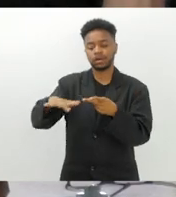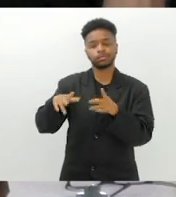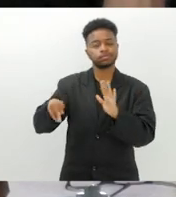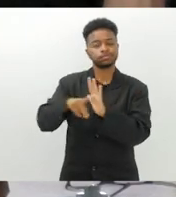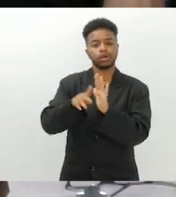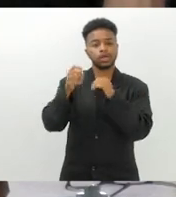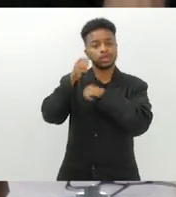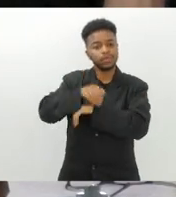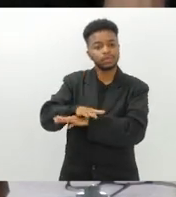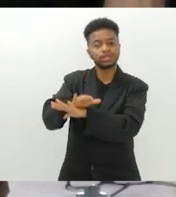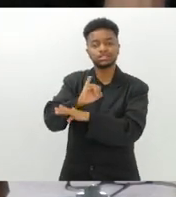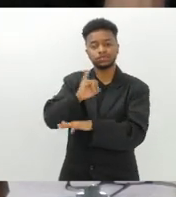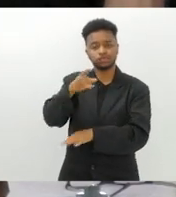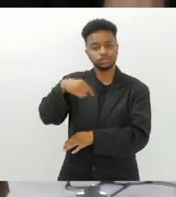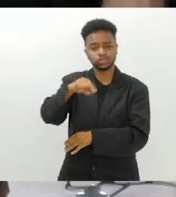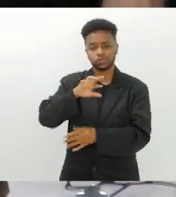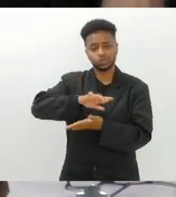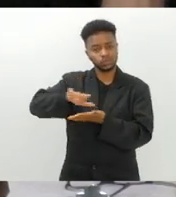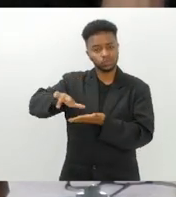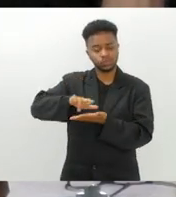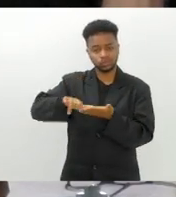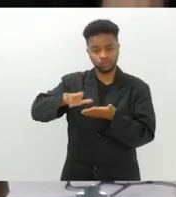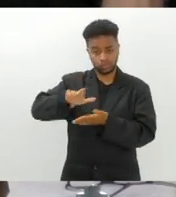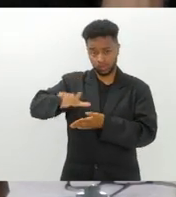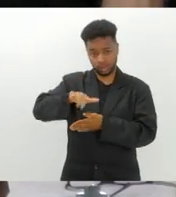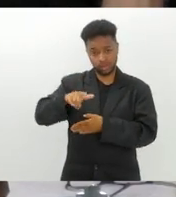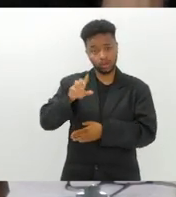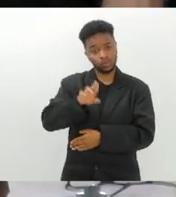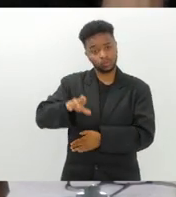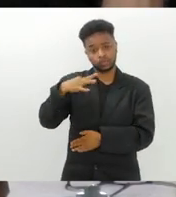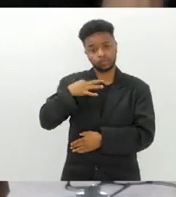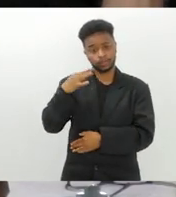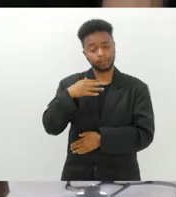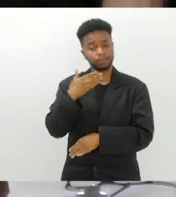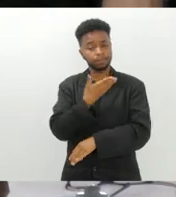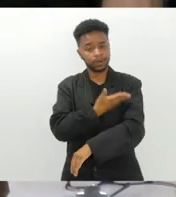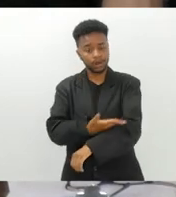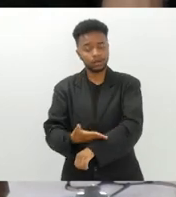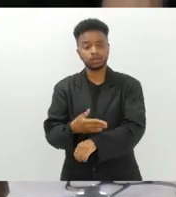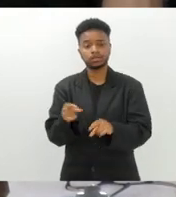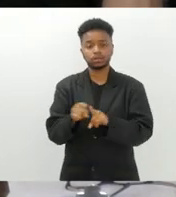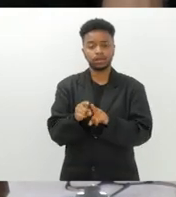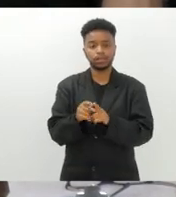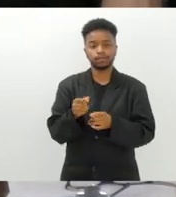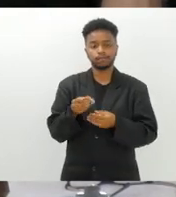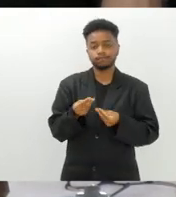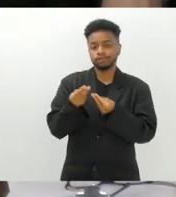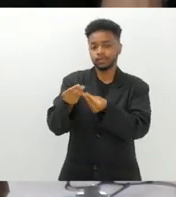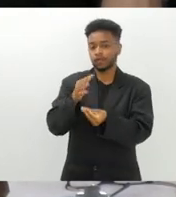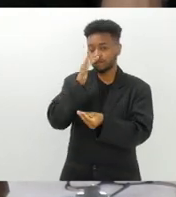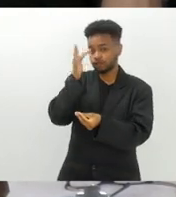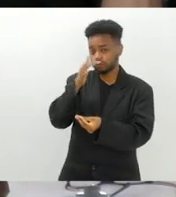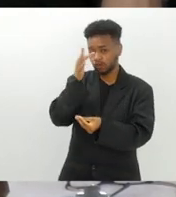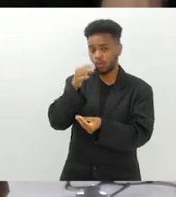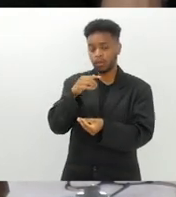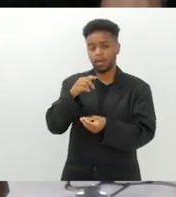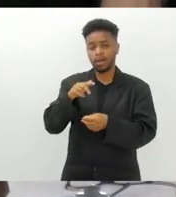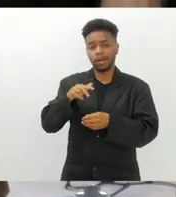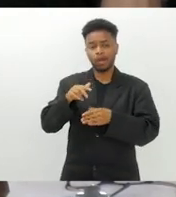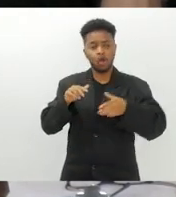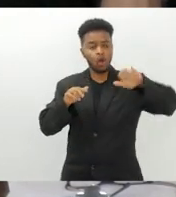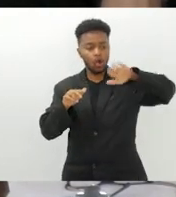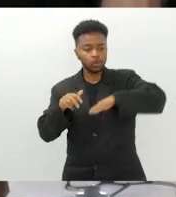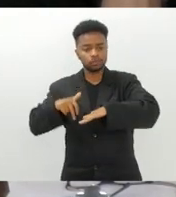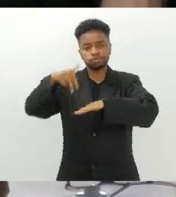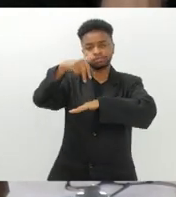seja de Iemanjá, você está vestido de branco. Você leva uma flor, você vai, você pula uma onda, 3, 7, não